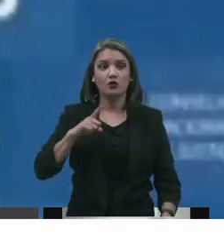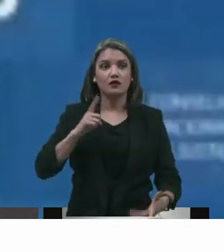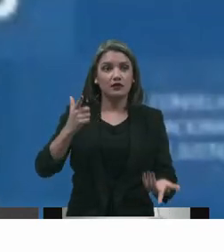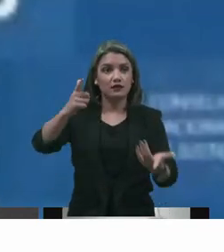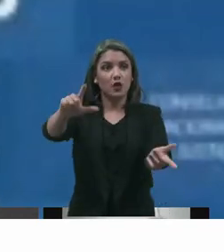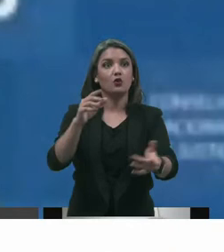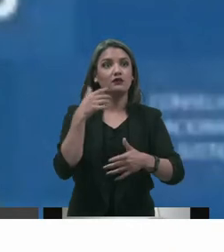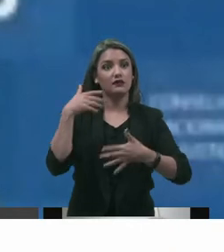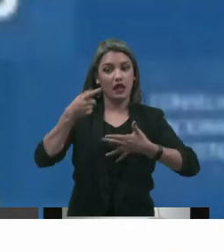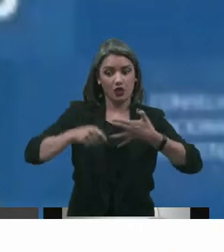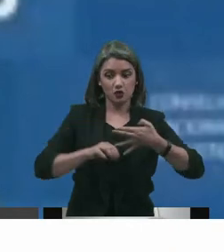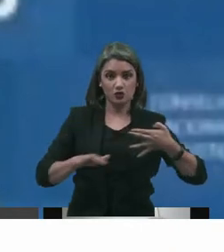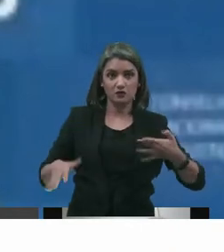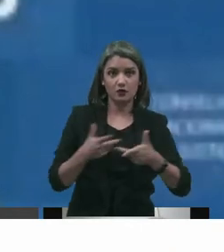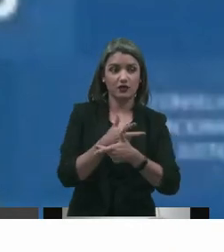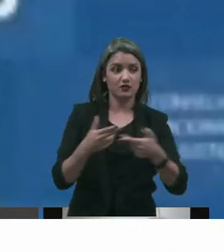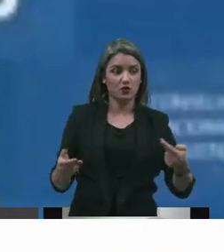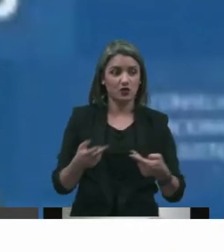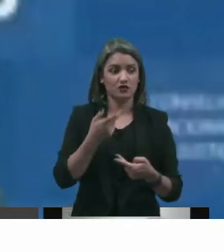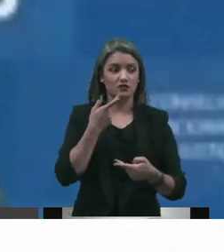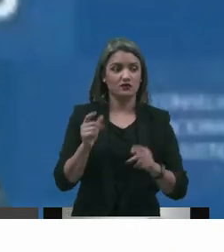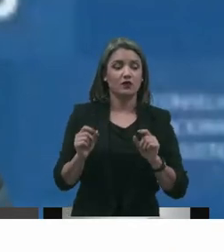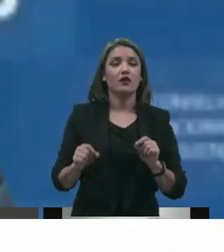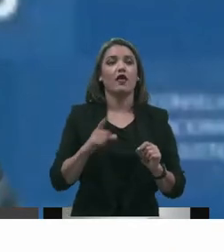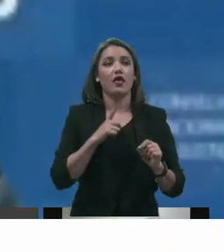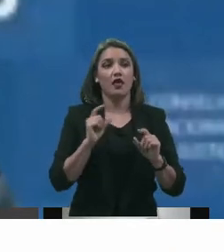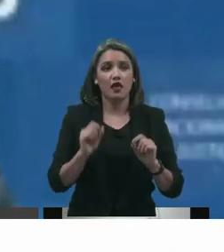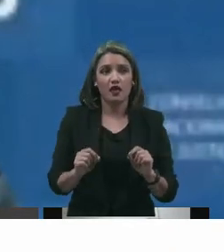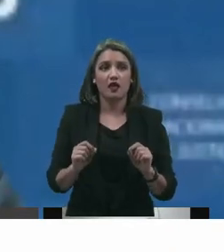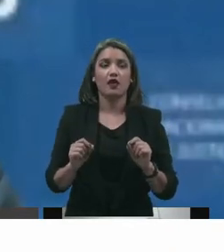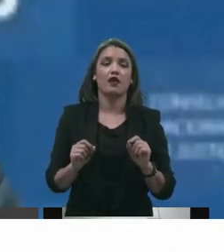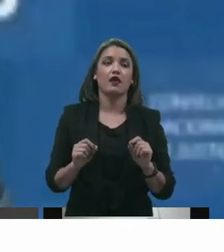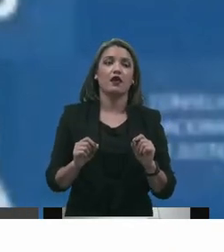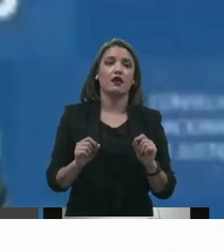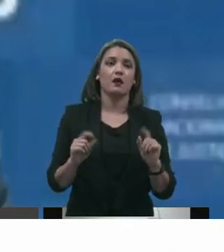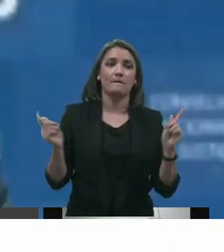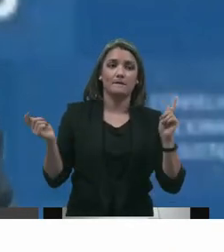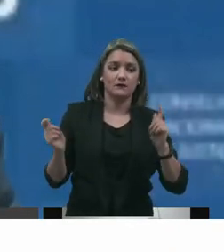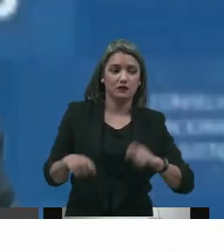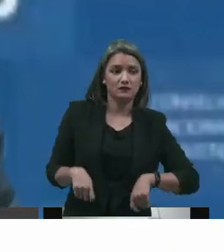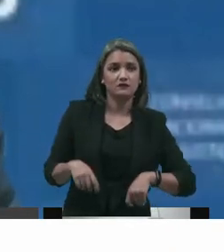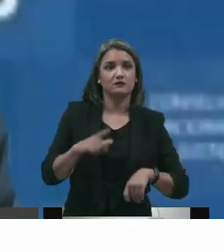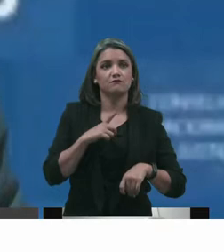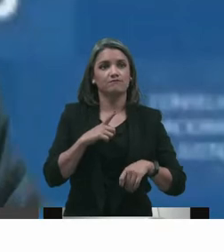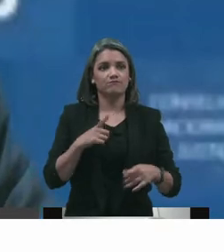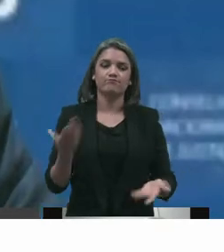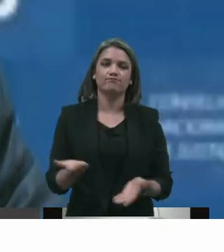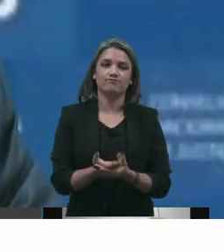jurisprudência entendem que faltará na hipótese justa causa para ação penal.